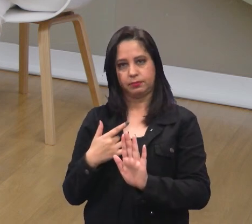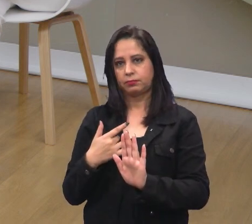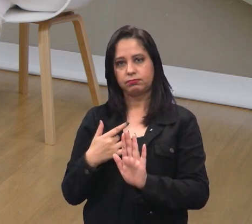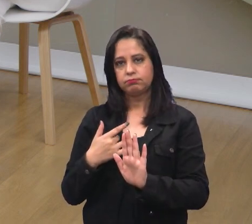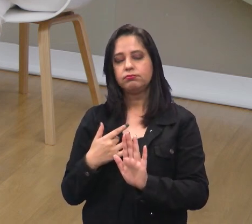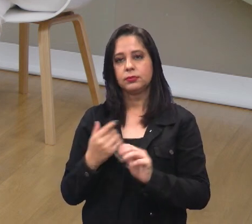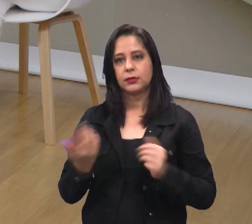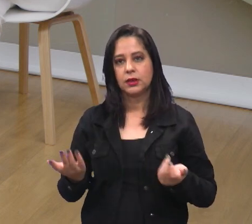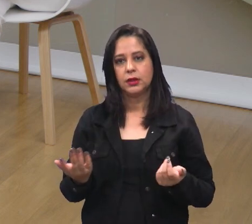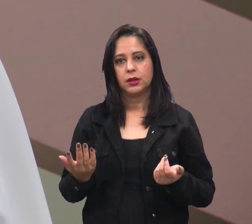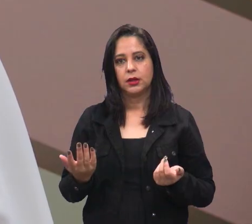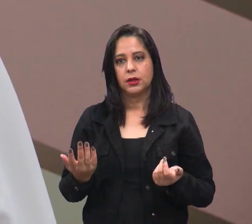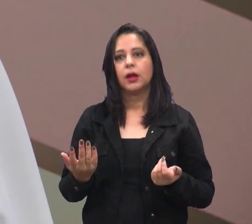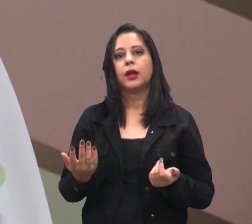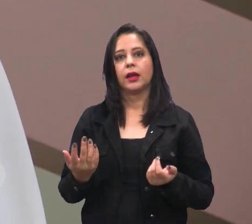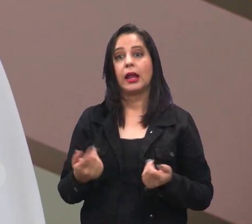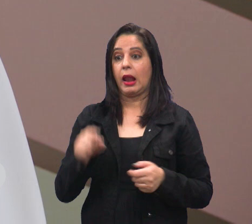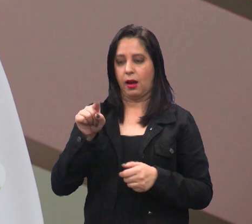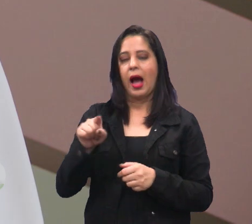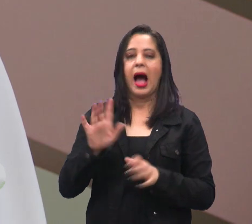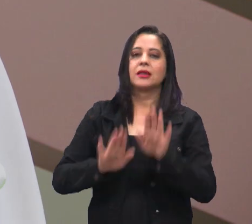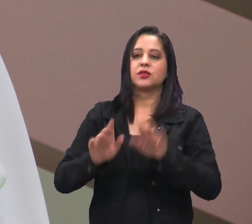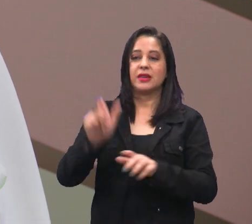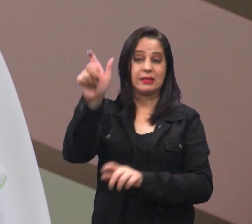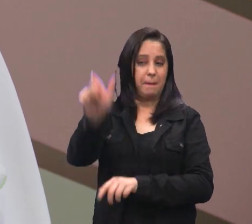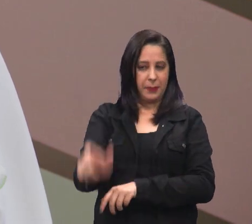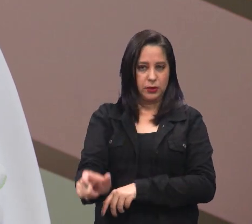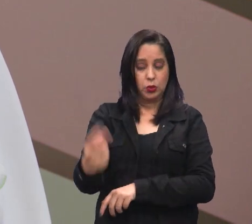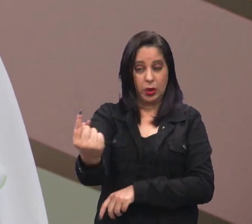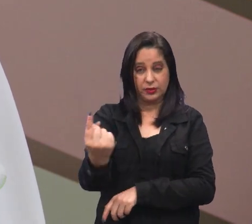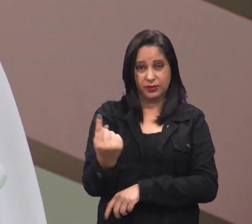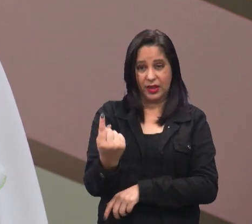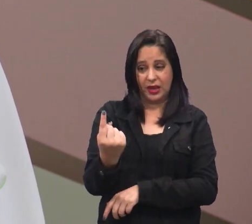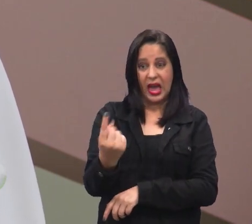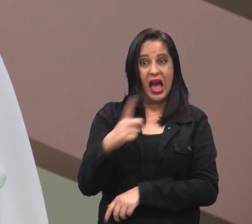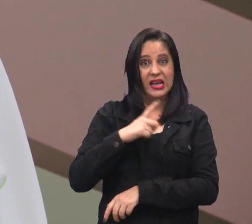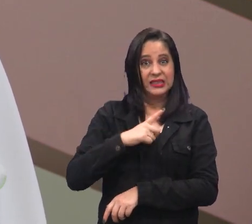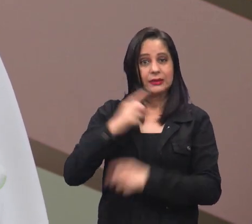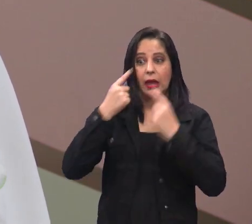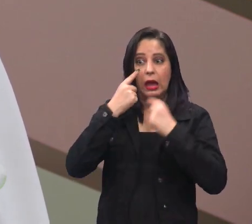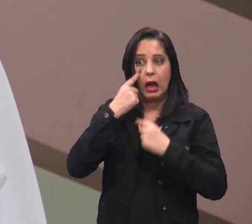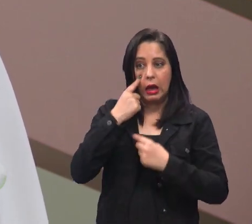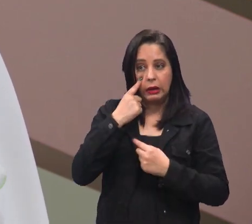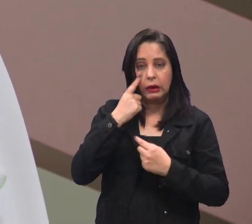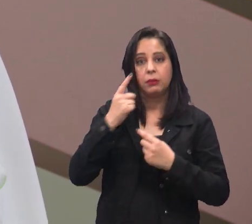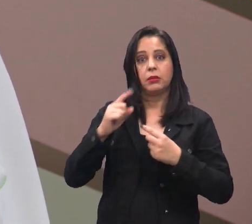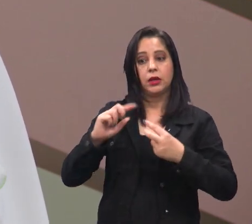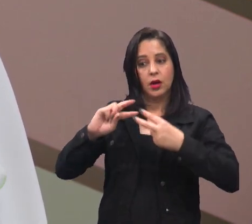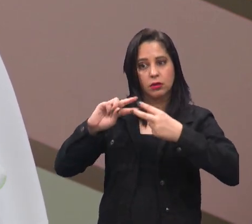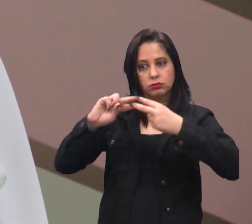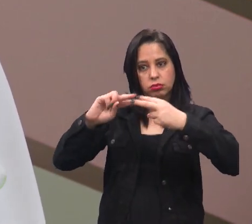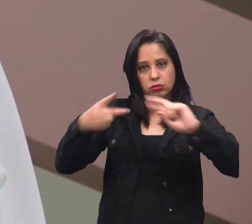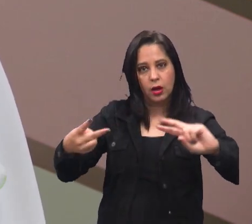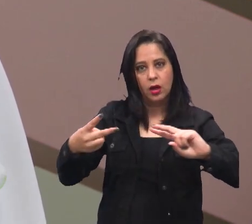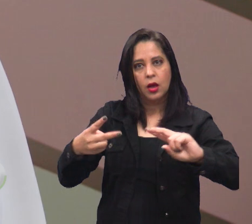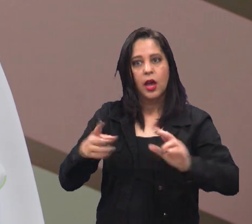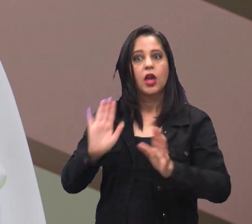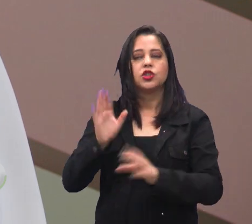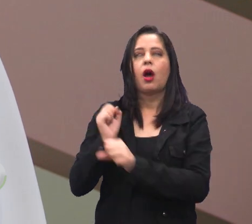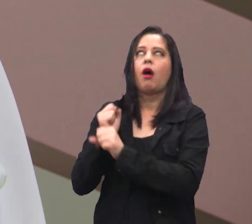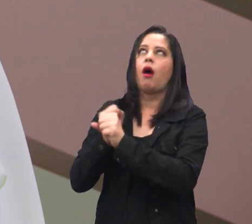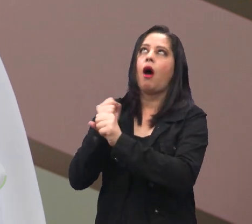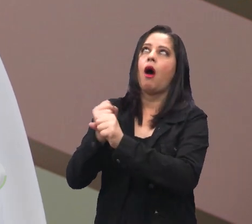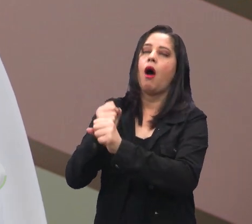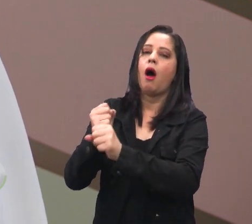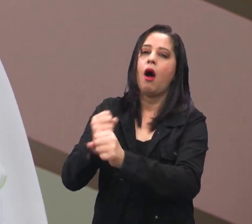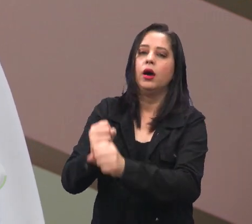nós vemos no consultório, paciente que tem uma anemia genética, tem uma talassemia e ele vem repondo ferro há anos. E aquilo